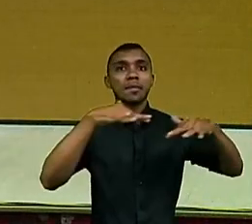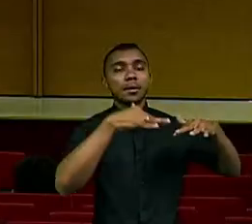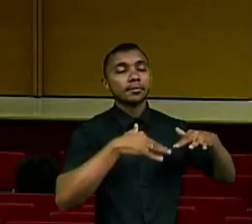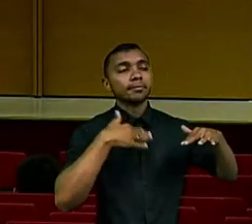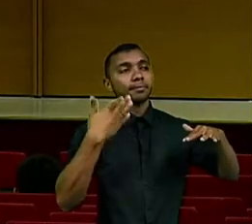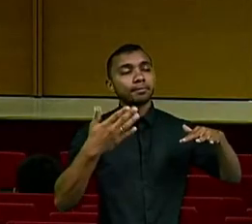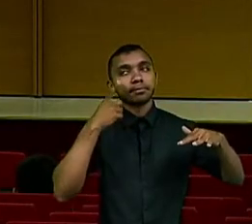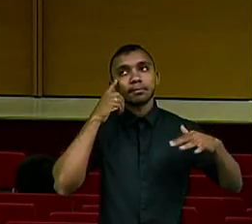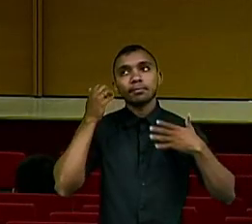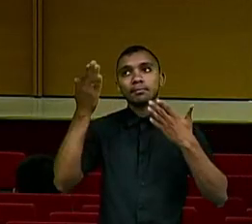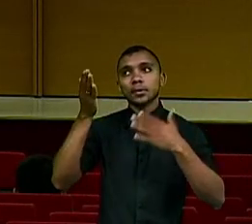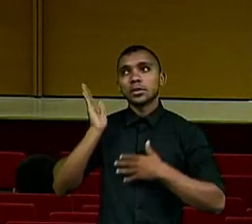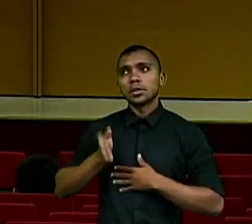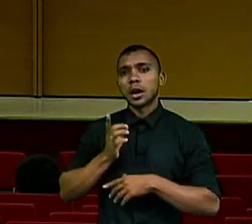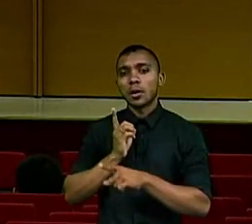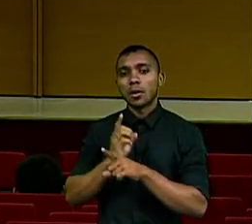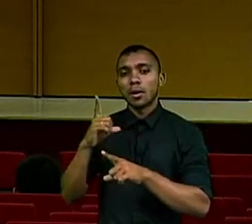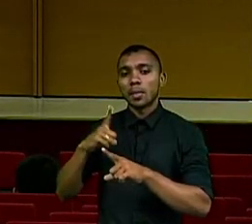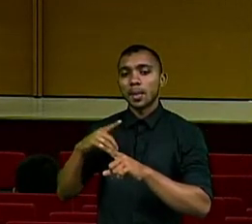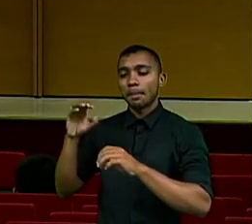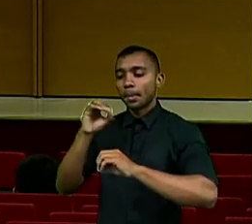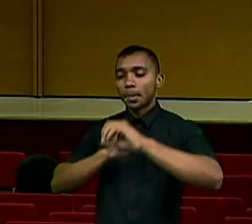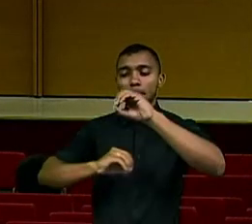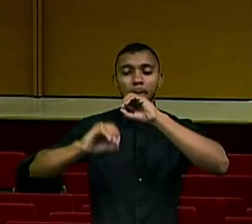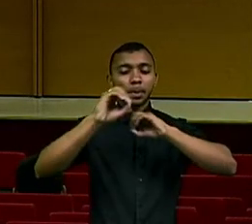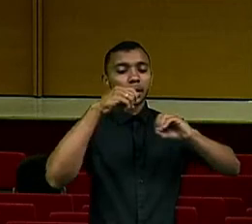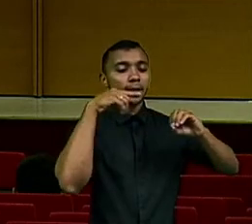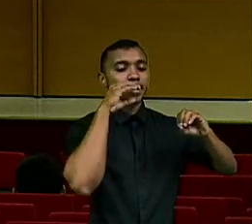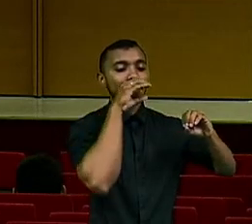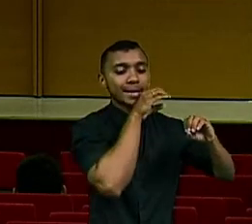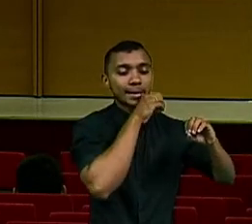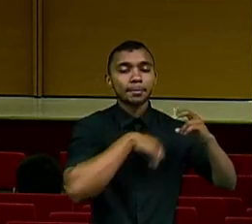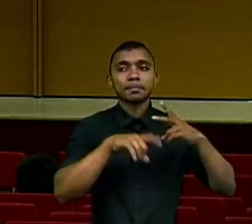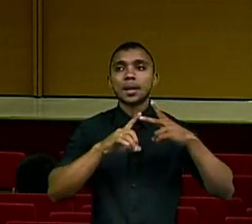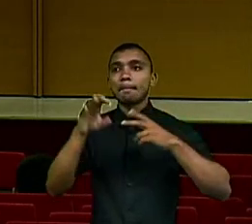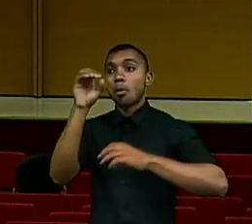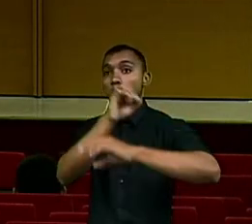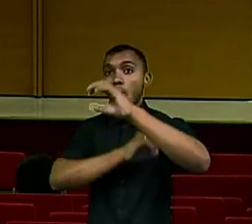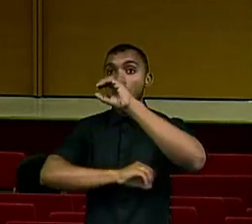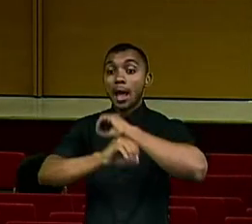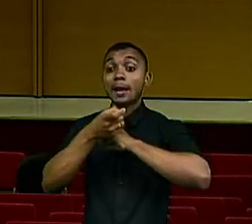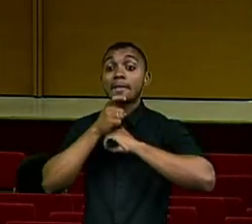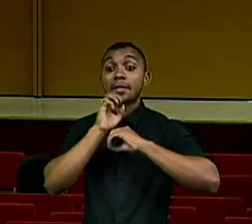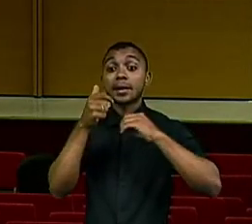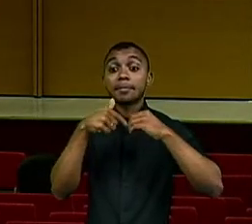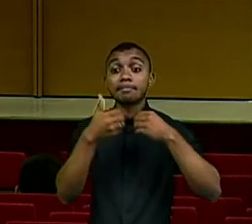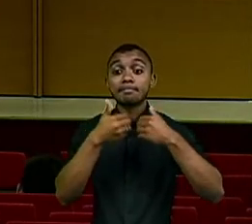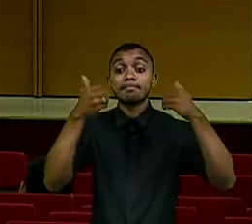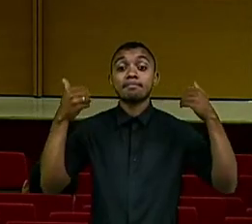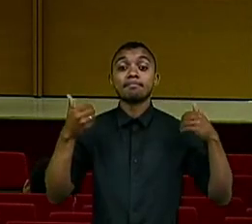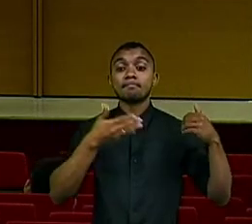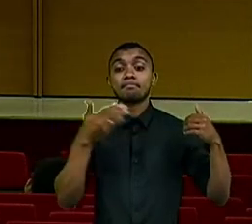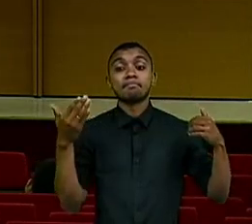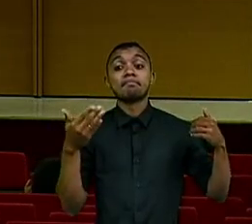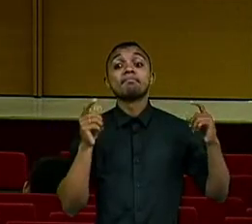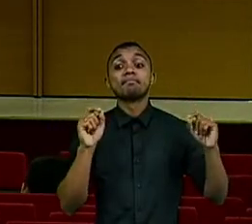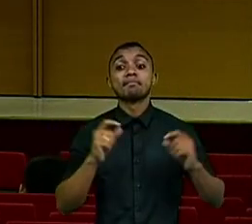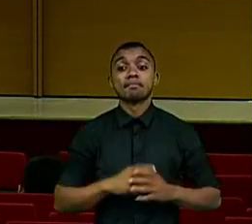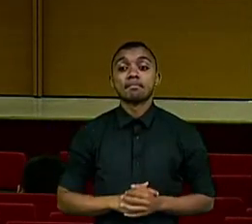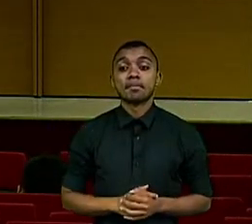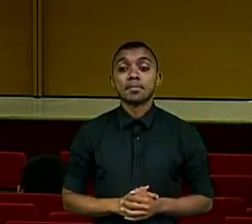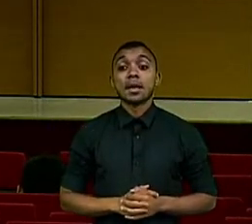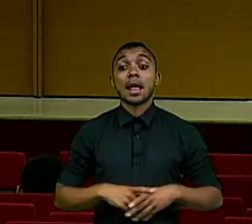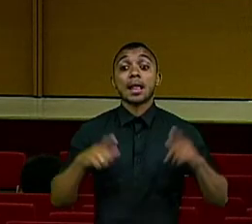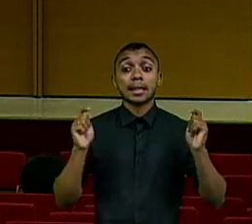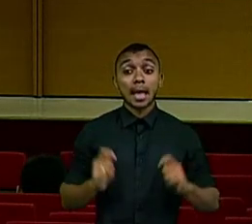mas moléculas quente e as moléculas no frio vocês têm duas possibilidades